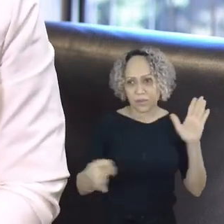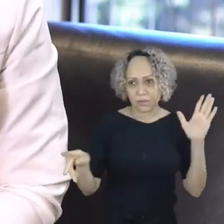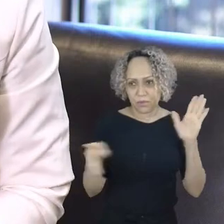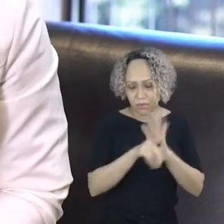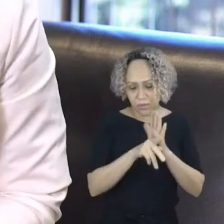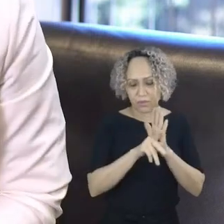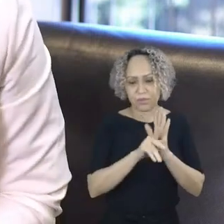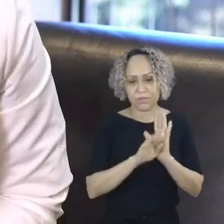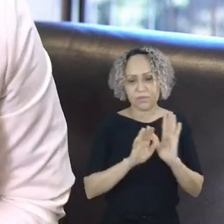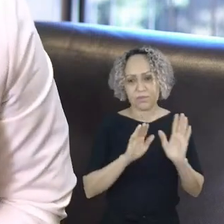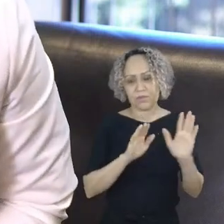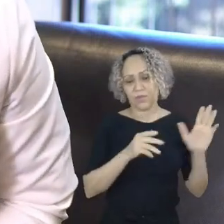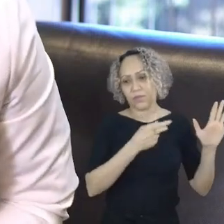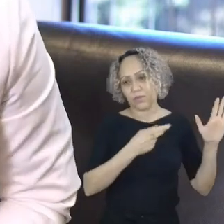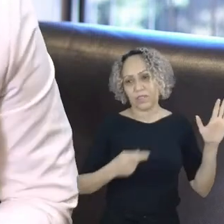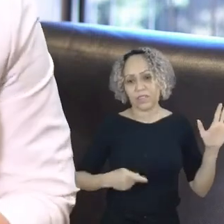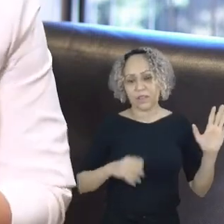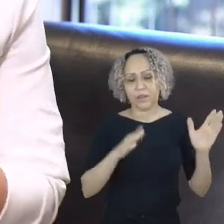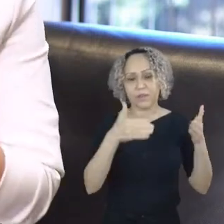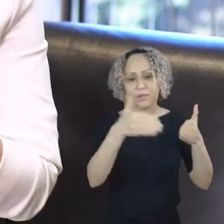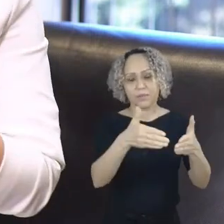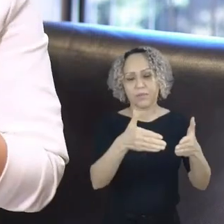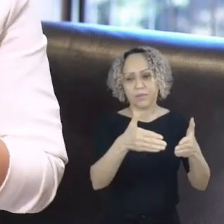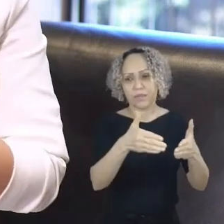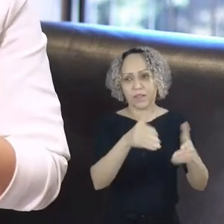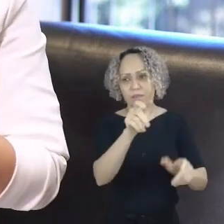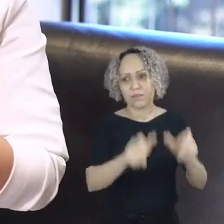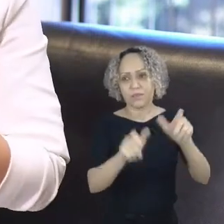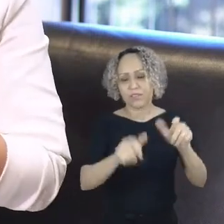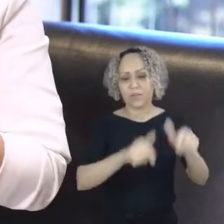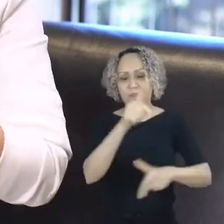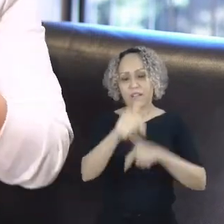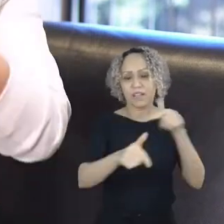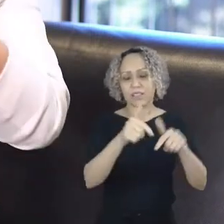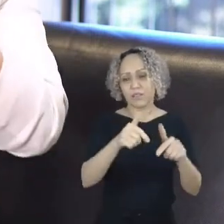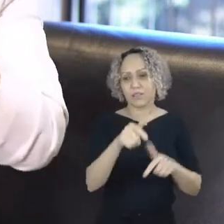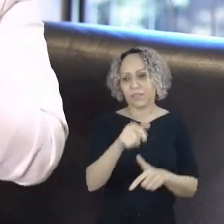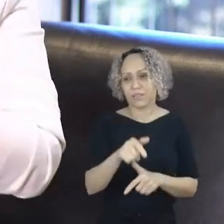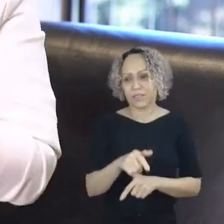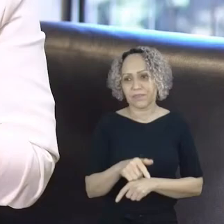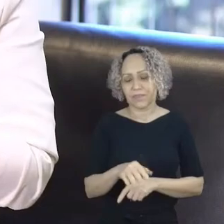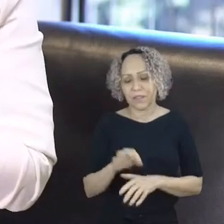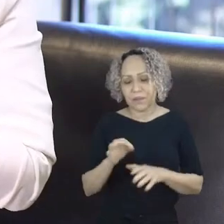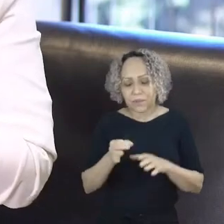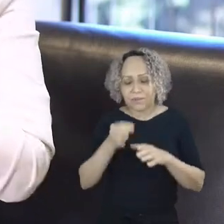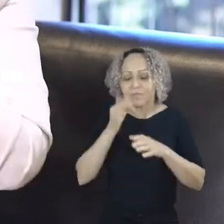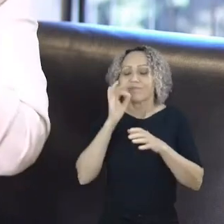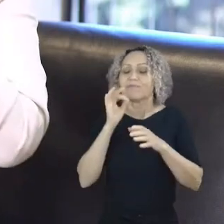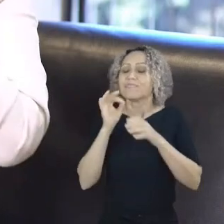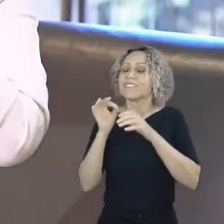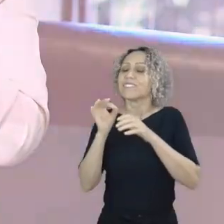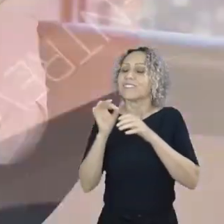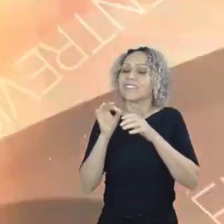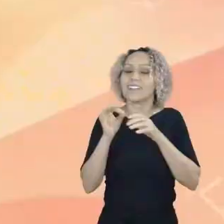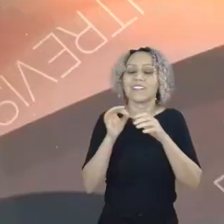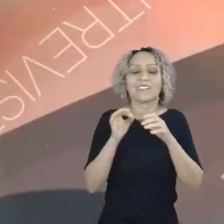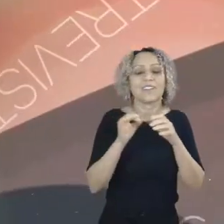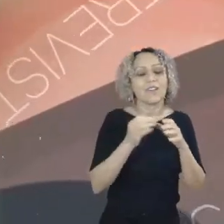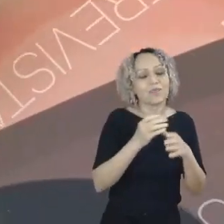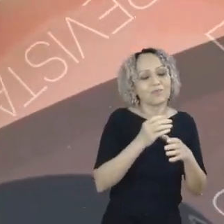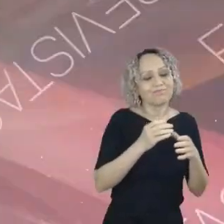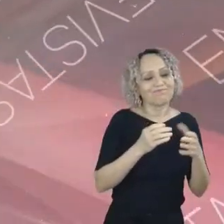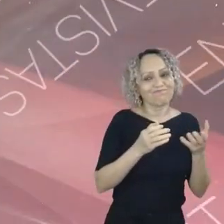trabalhadoras. Pegue sua caneca, sua xícara de café ou copo de requeijão e venha tomar esse café com a gente.